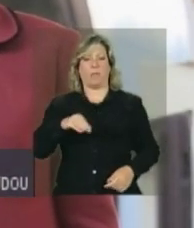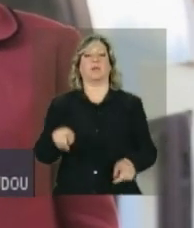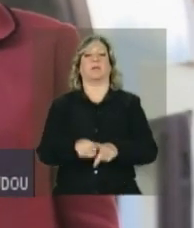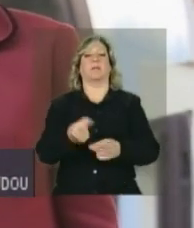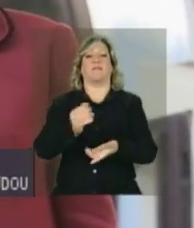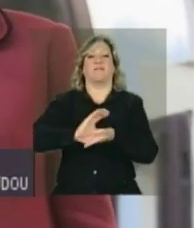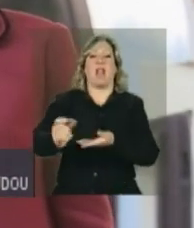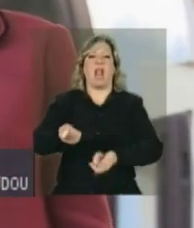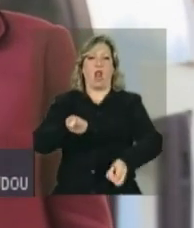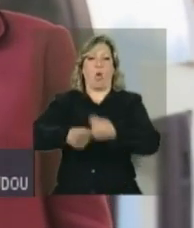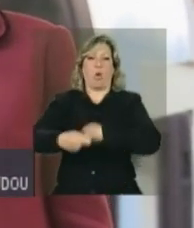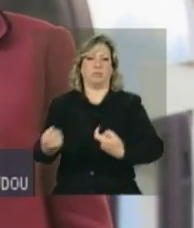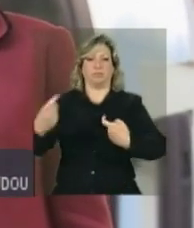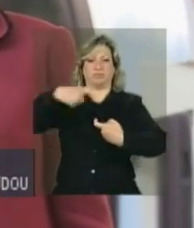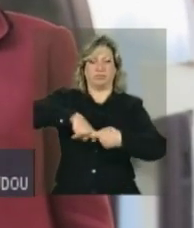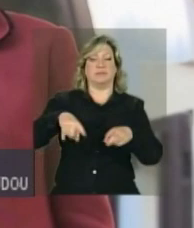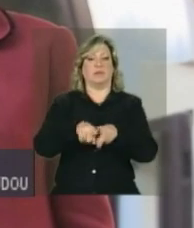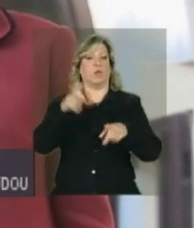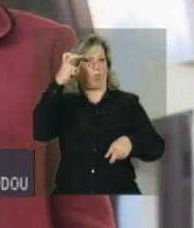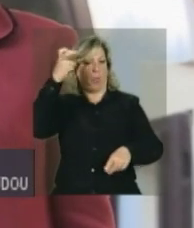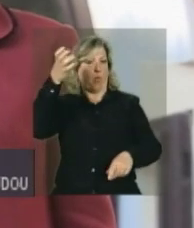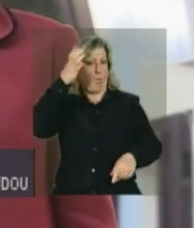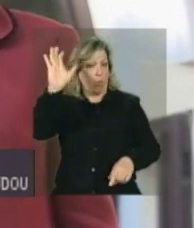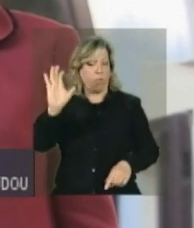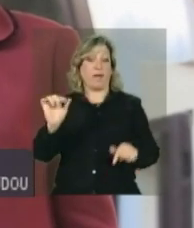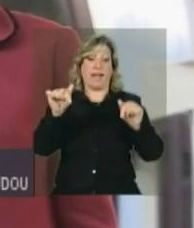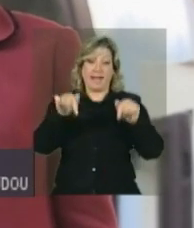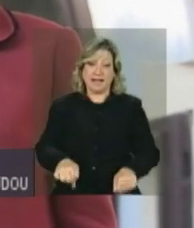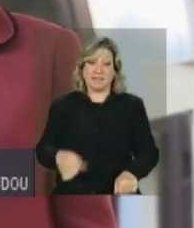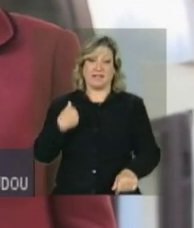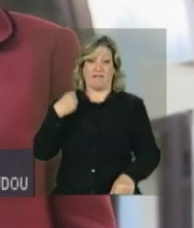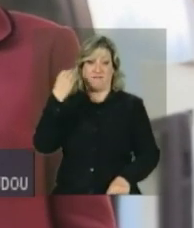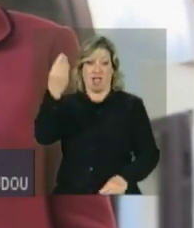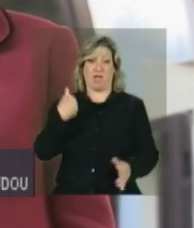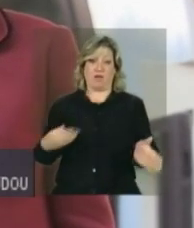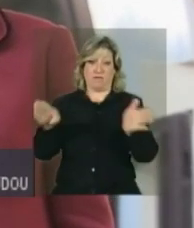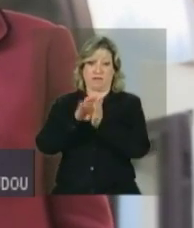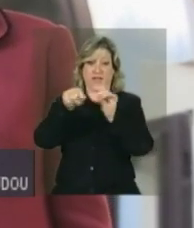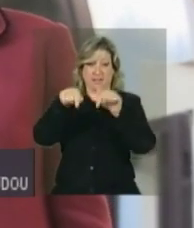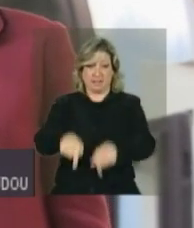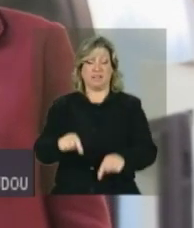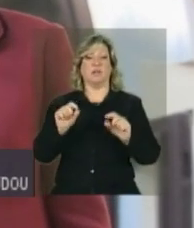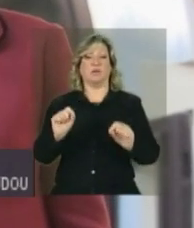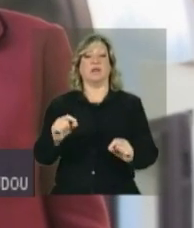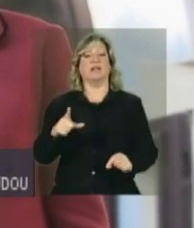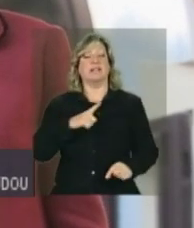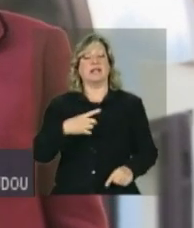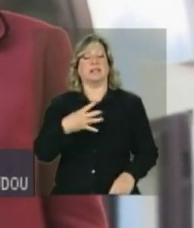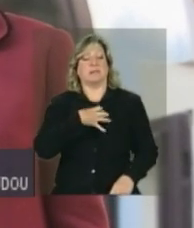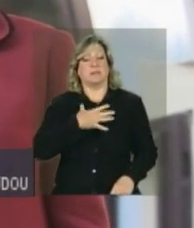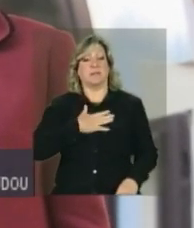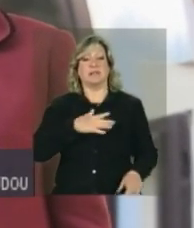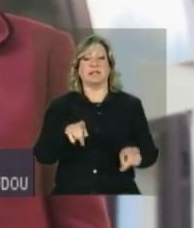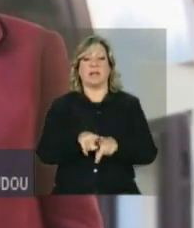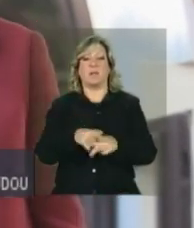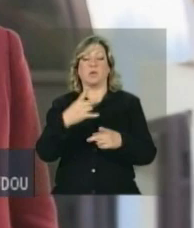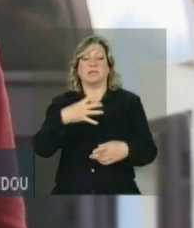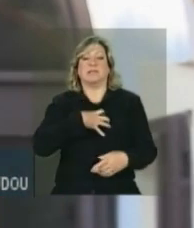investimento e também culturais, esta viagem também tem para mim um sentido